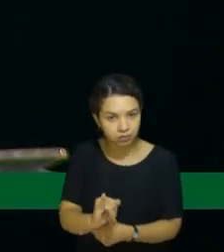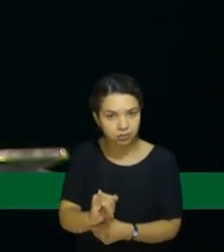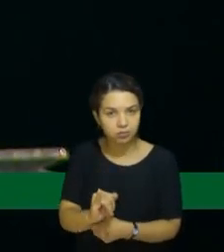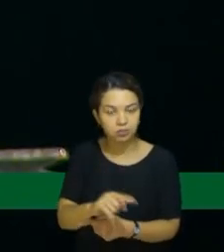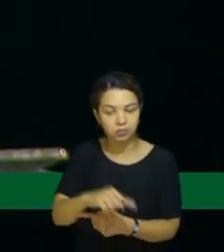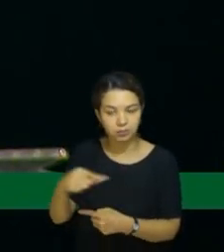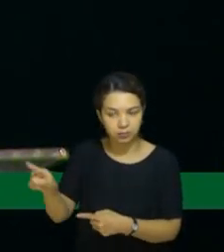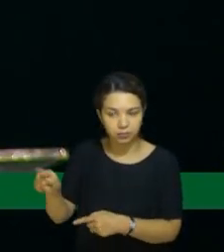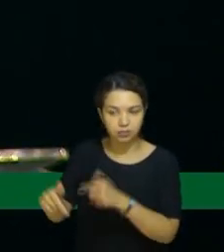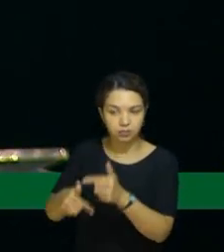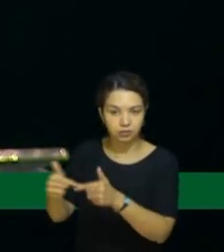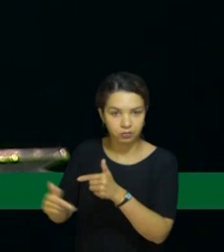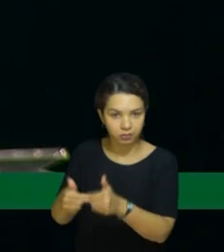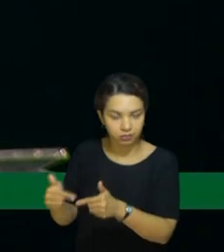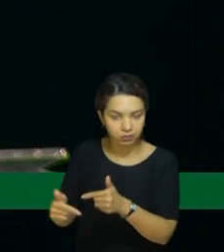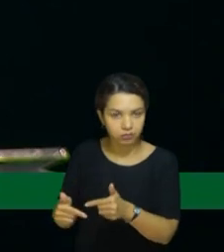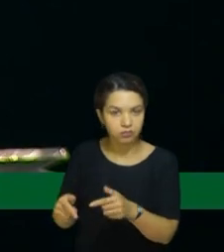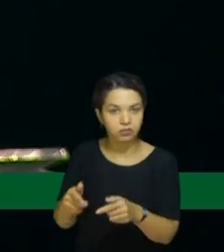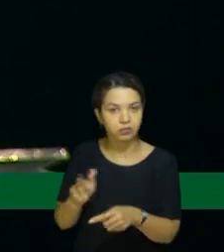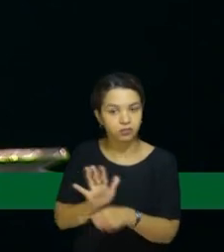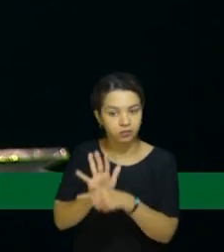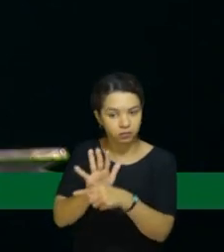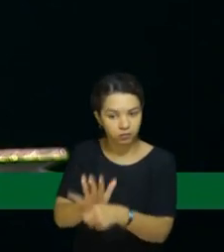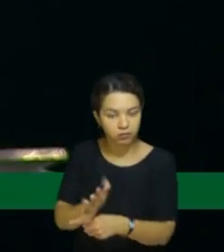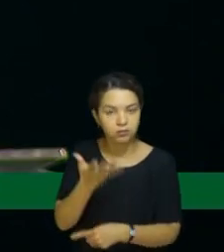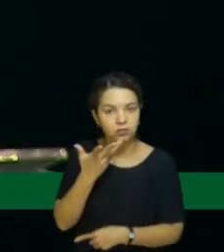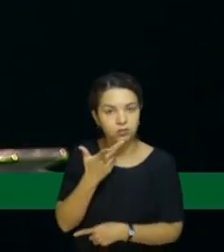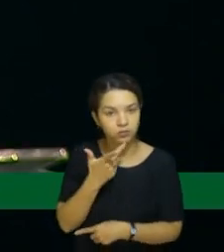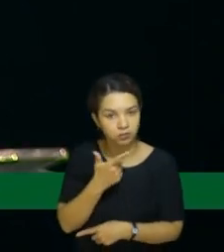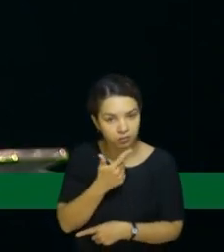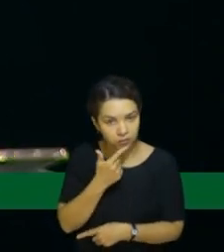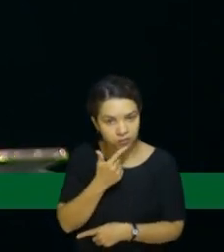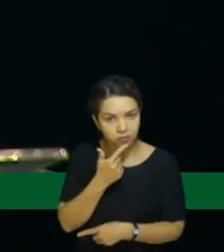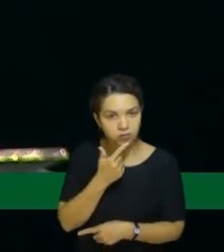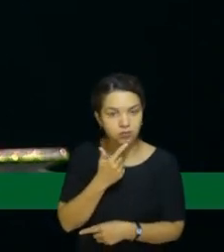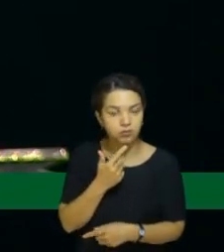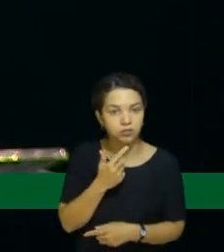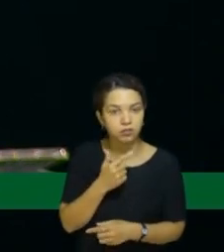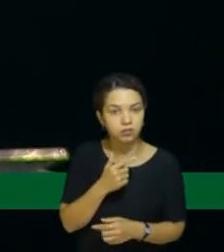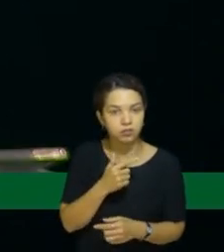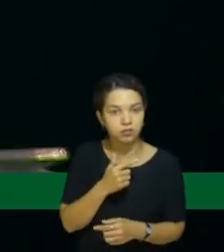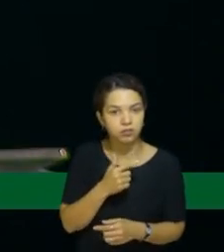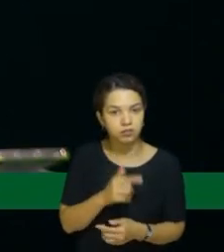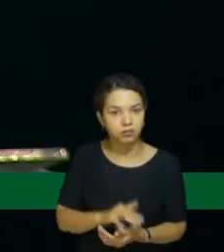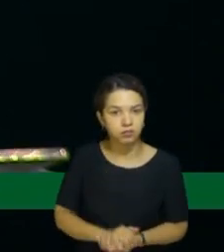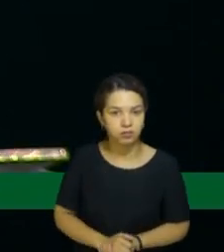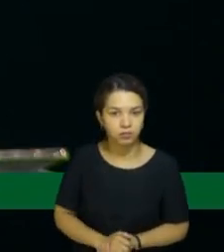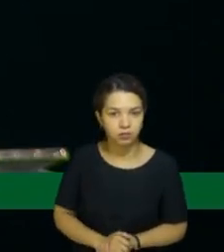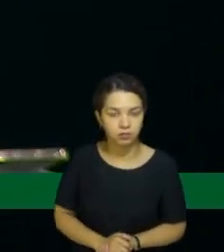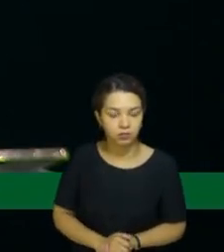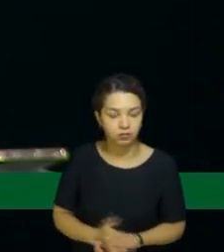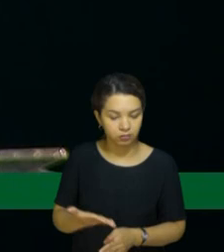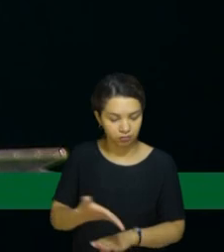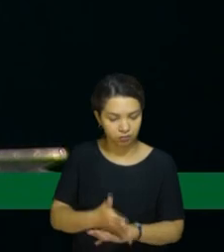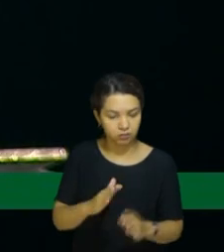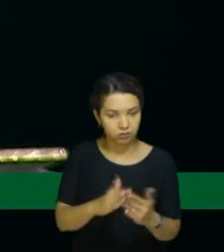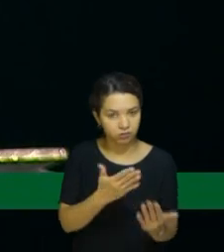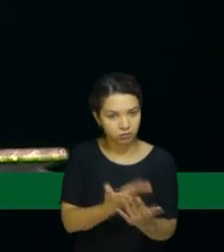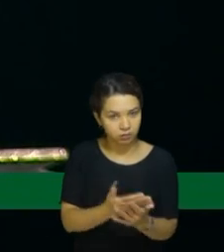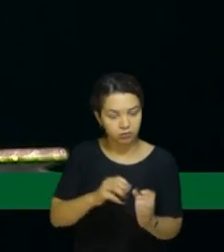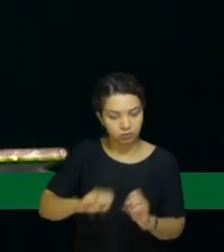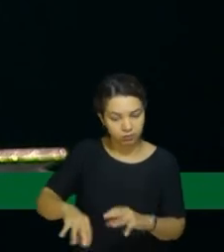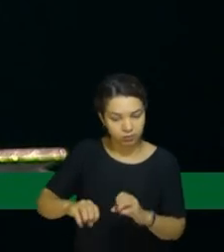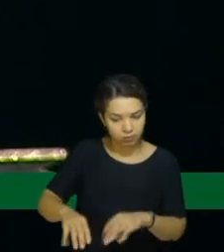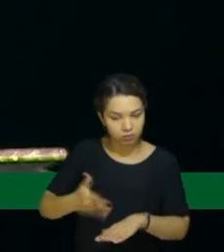crianças que tiveram a sua o seu desenvolvimento voltado na área pedagógica muito mais apurado que